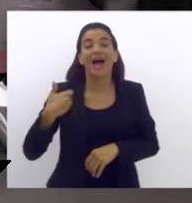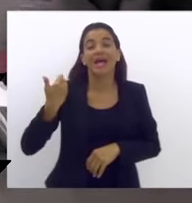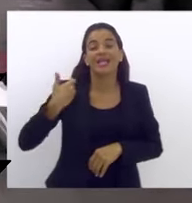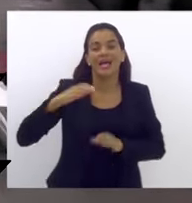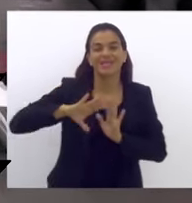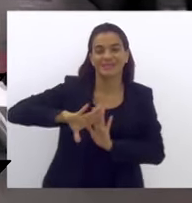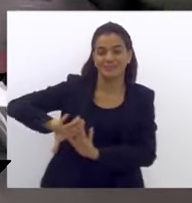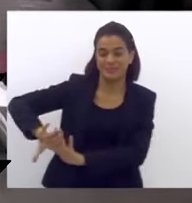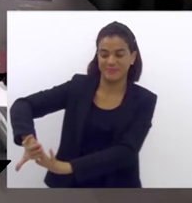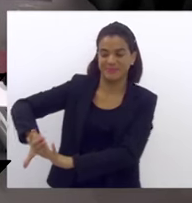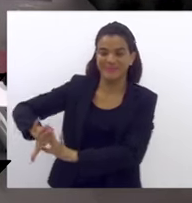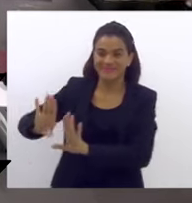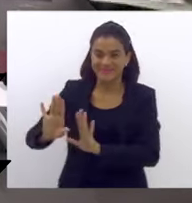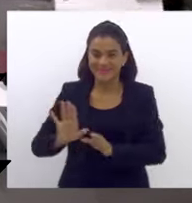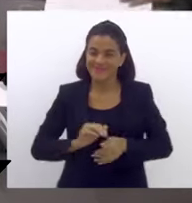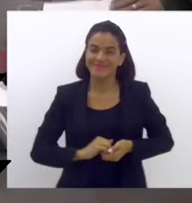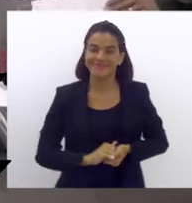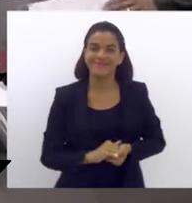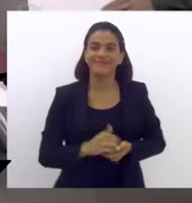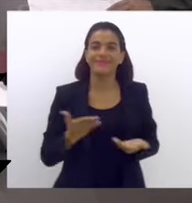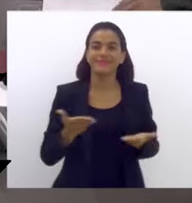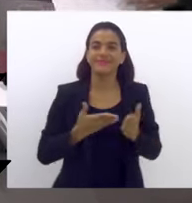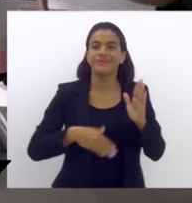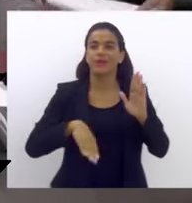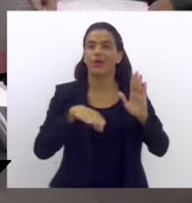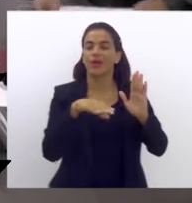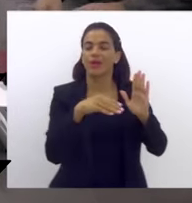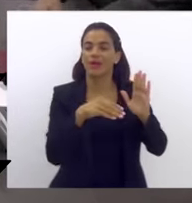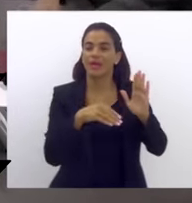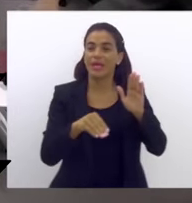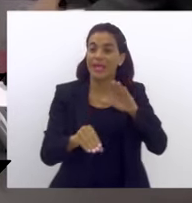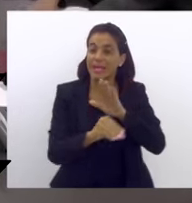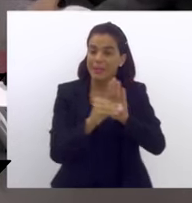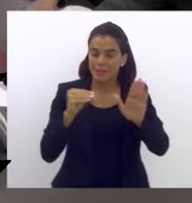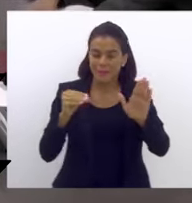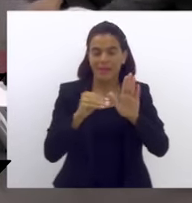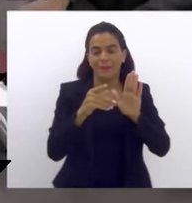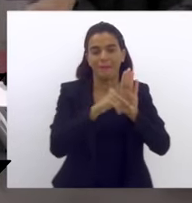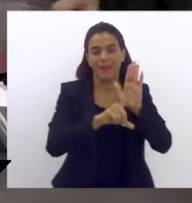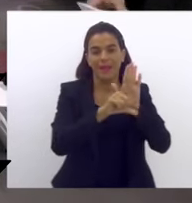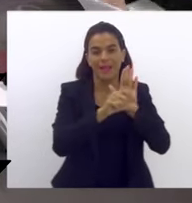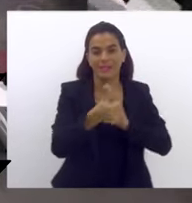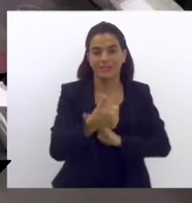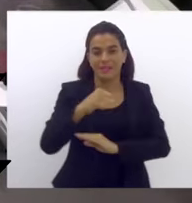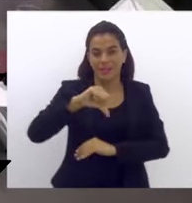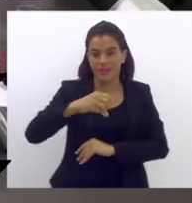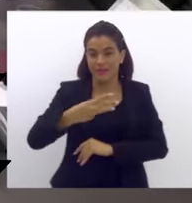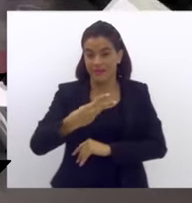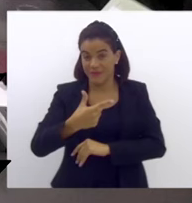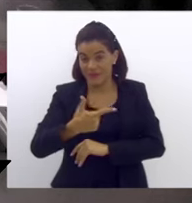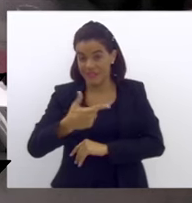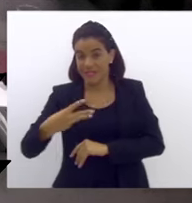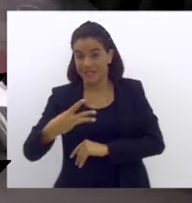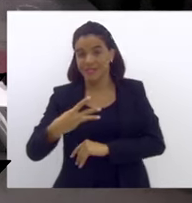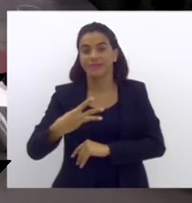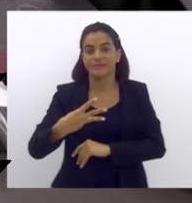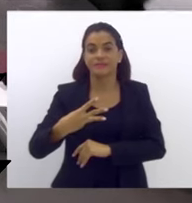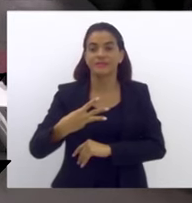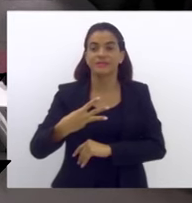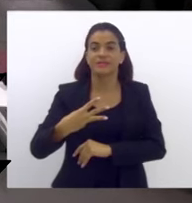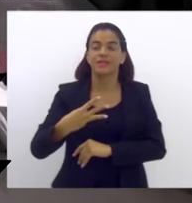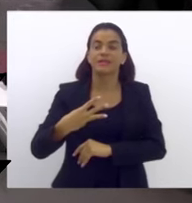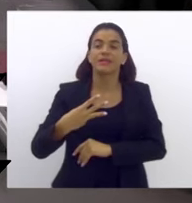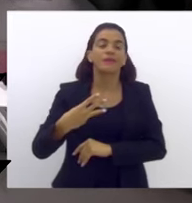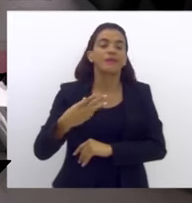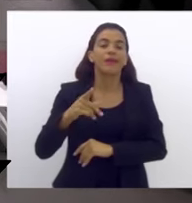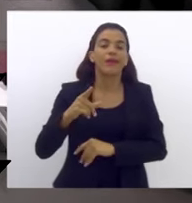item dois da pauta relatoria Deputado Felipinho raves emendas de plenário ao PL 1923 e 20 de autoria do deputado Felipe Soares que